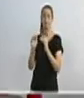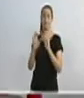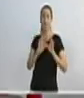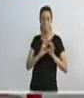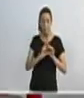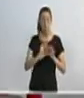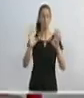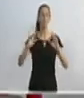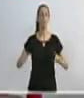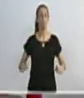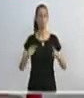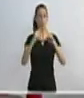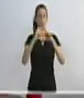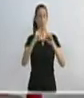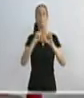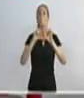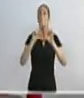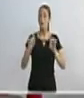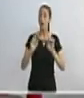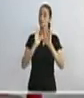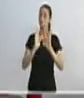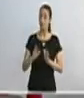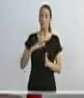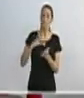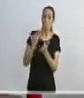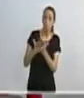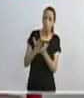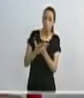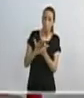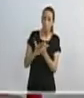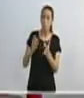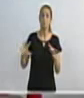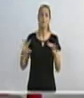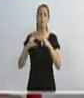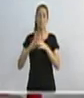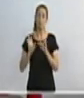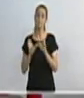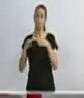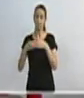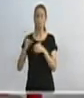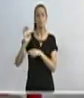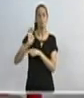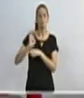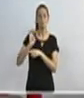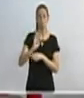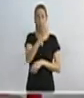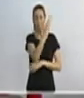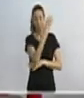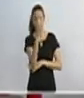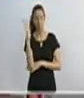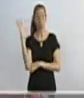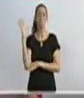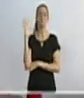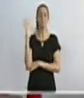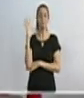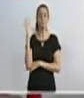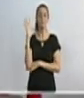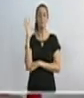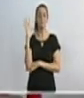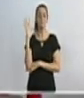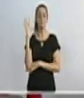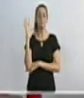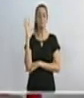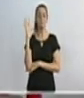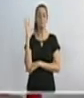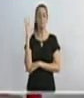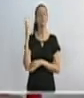existe um estudo junto ao Conselho Estadual do Meio Ambiente, inclusive agora